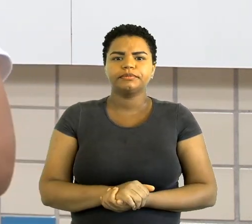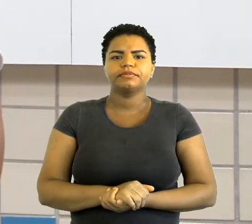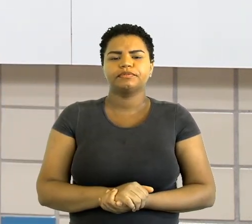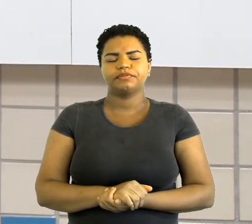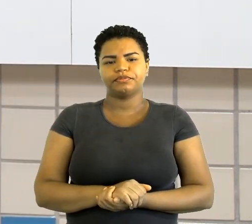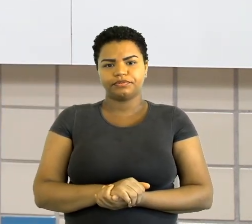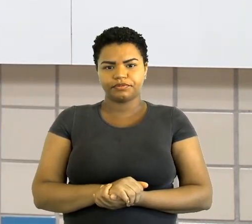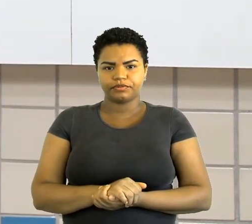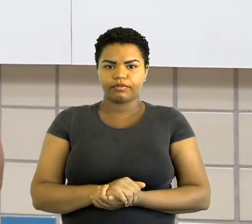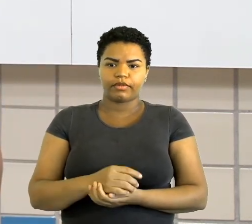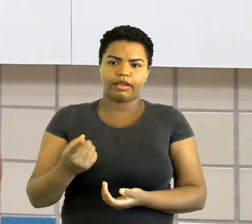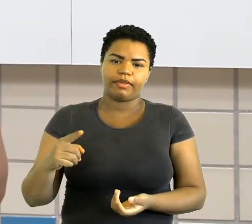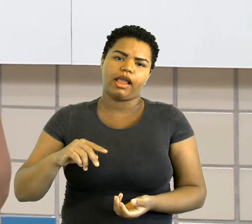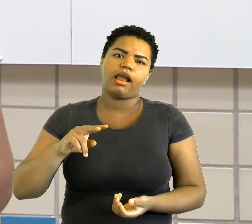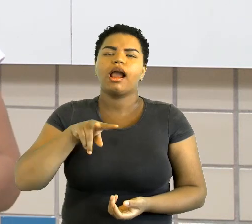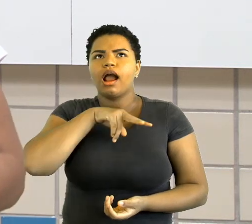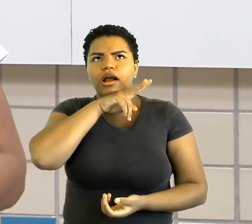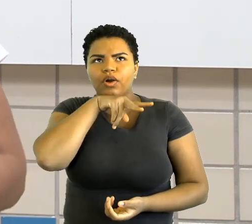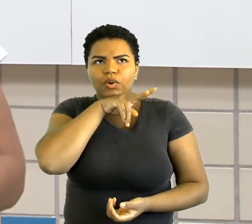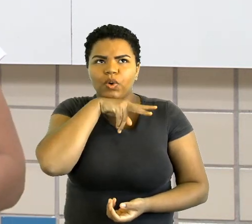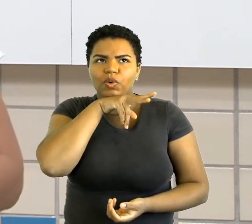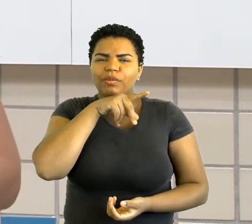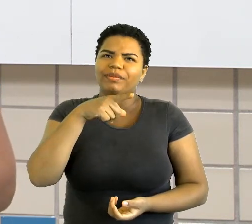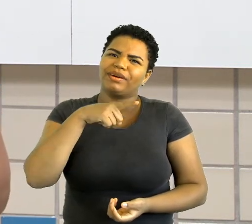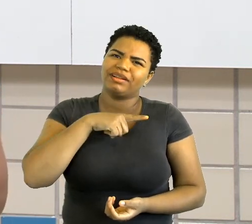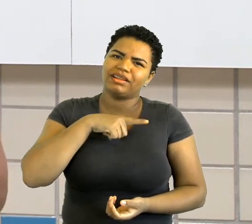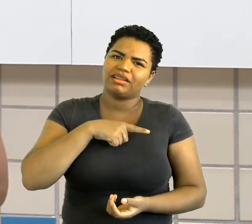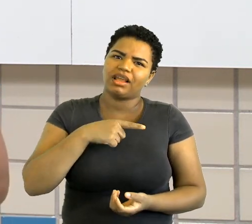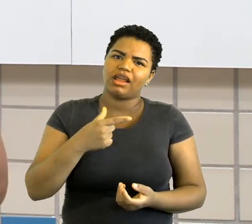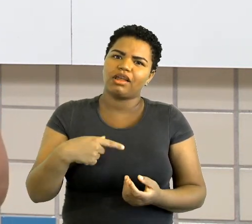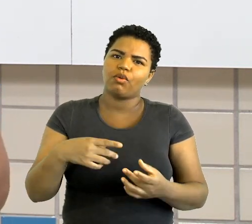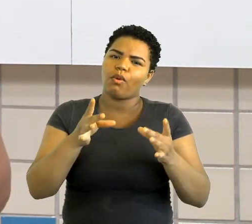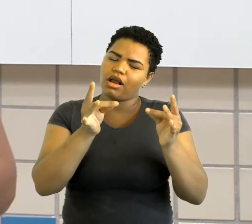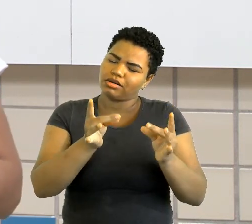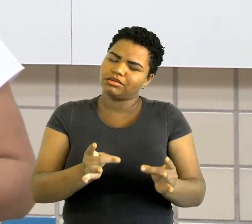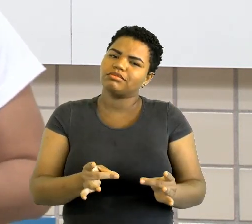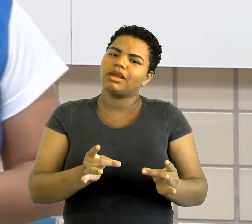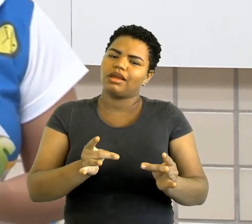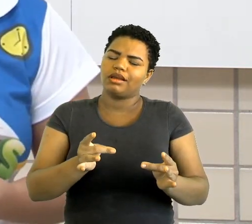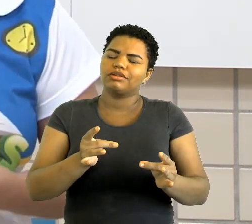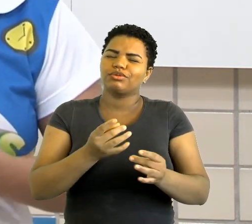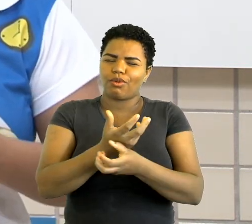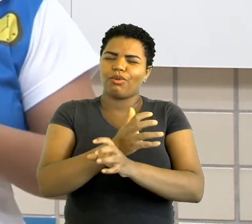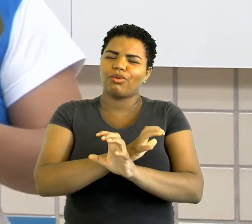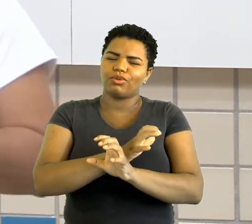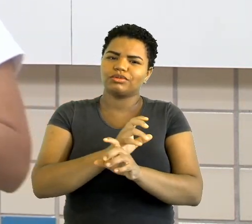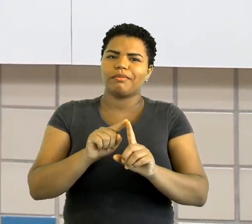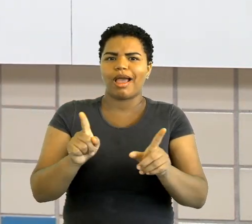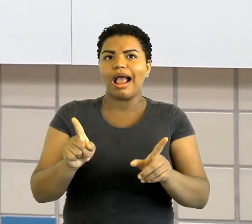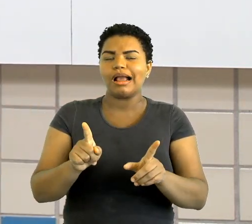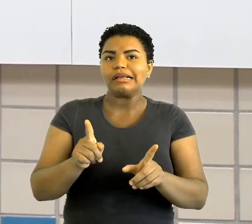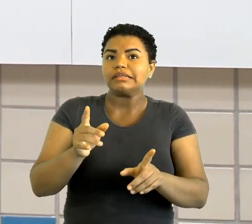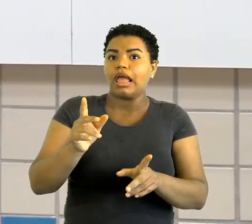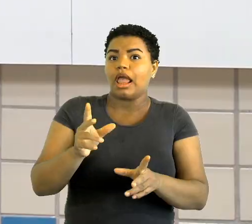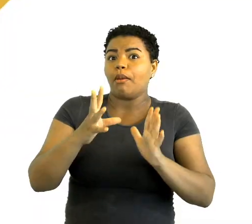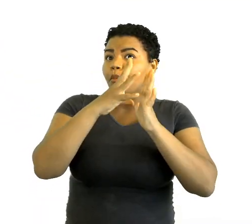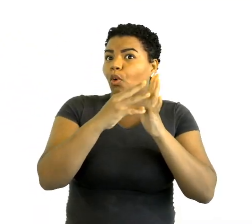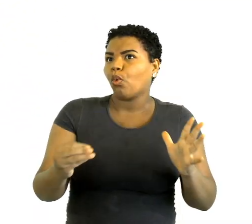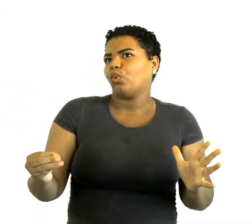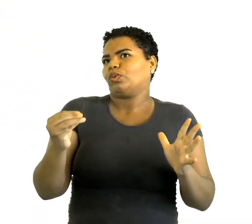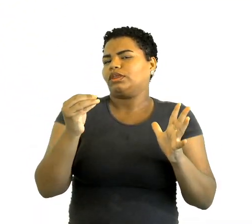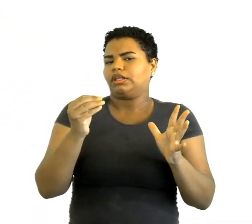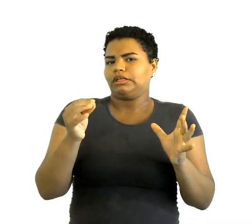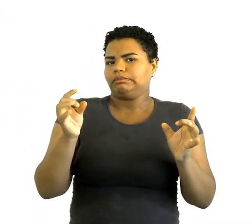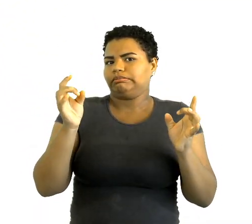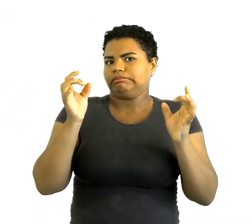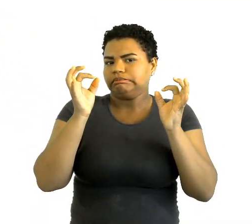cobra, em alguns aspectos, ela tem um sistema ósseo, então a gente não pode usar ela totalmente como invertebrado. A